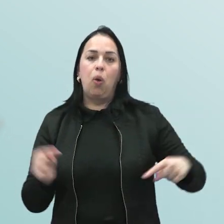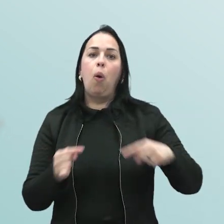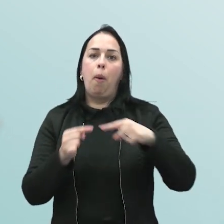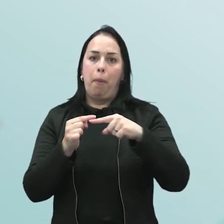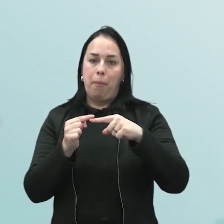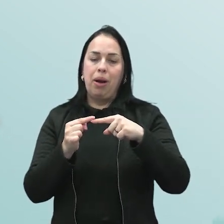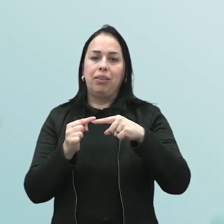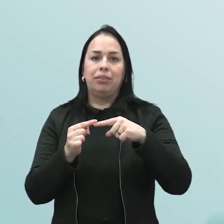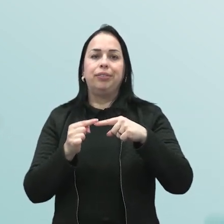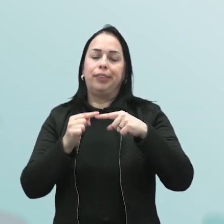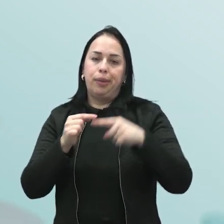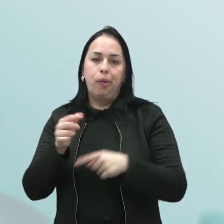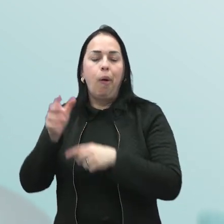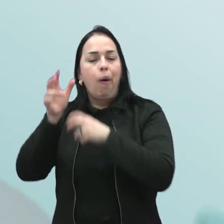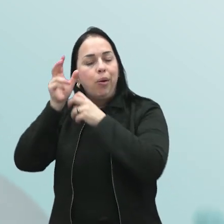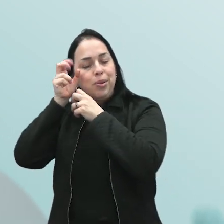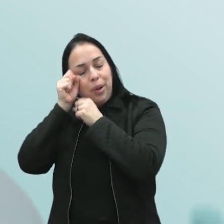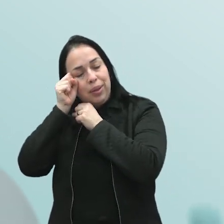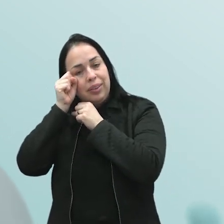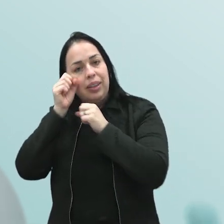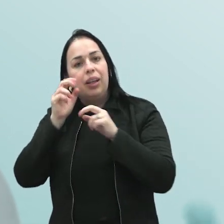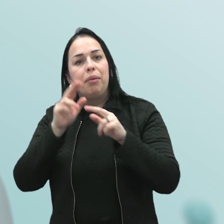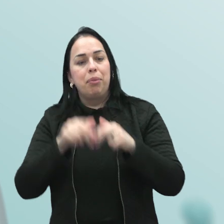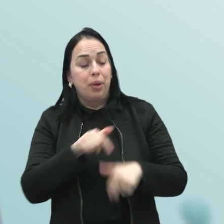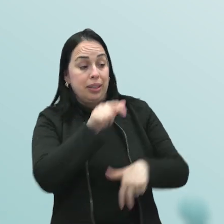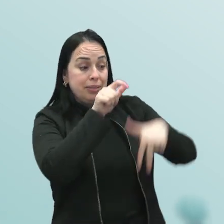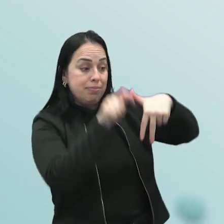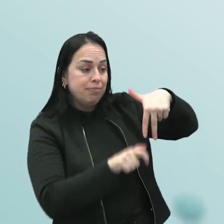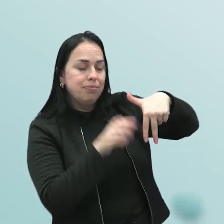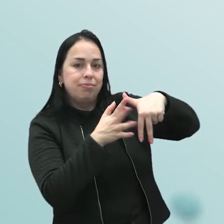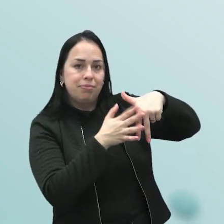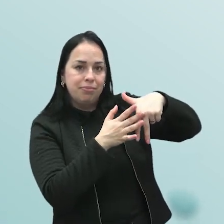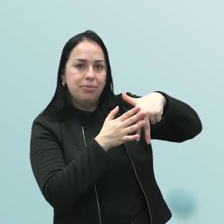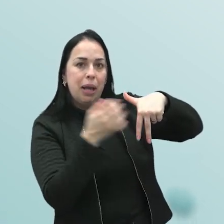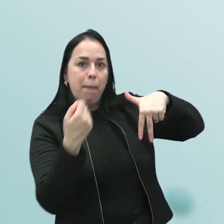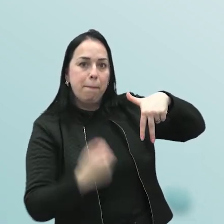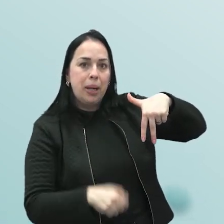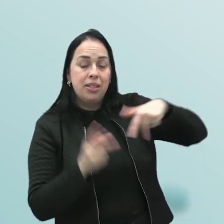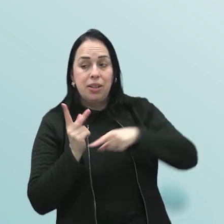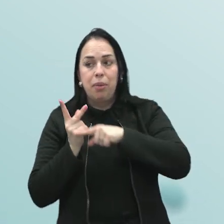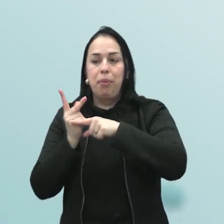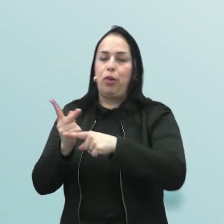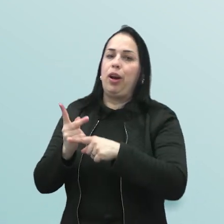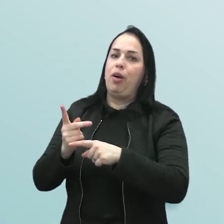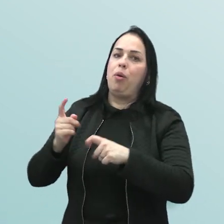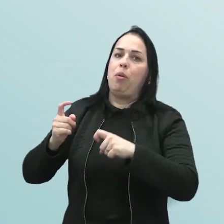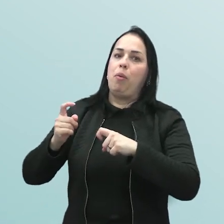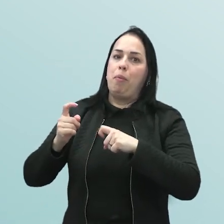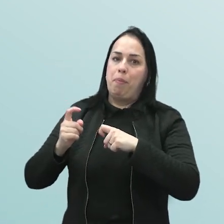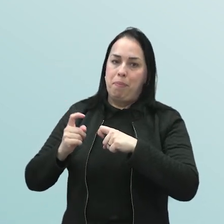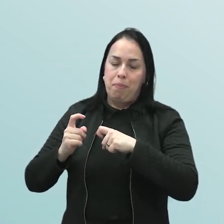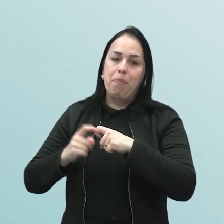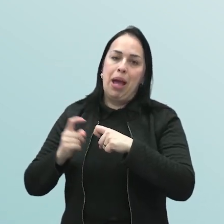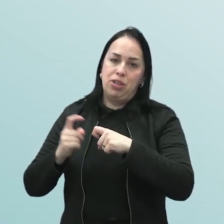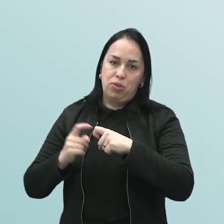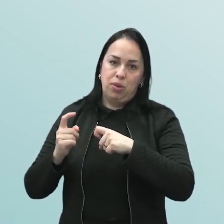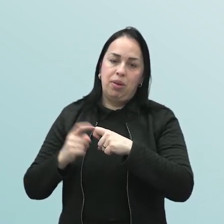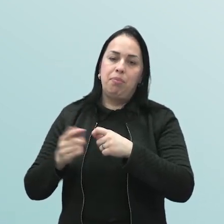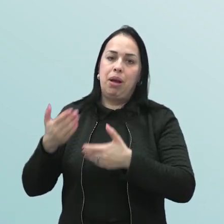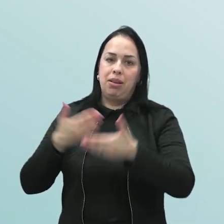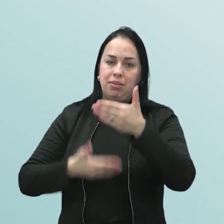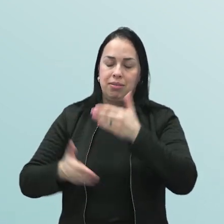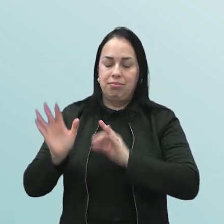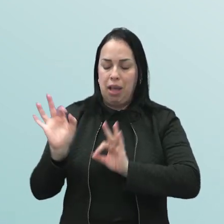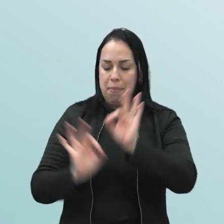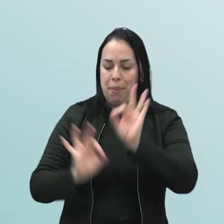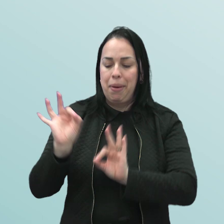correlacionado ao sono do paciente. Então, esse tipo de paciente se faz necessário procurar um especialista para que a gente possa traçar